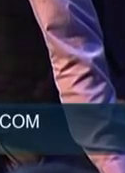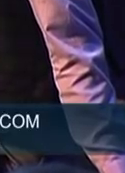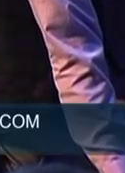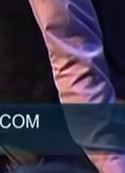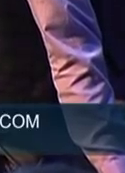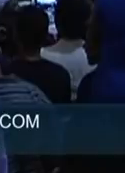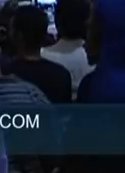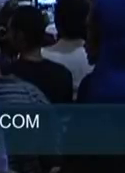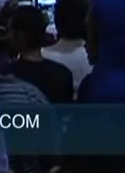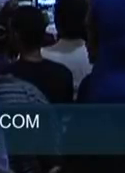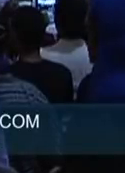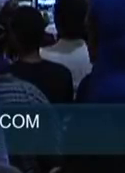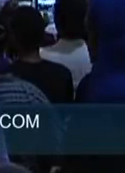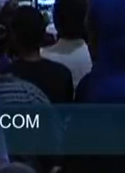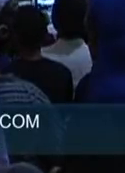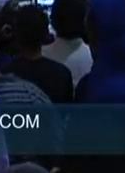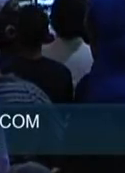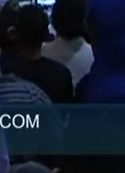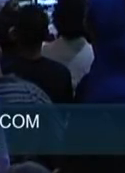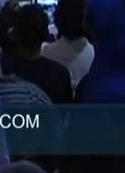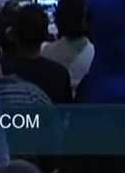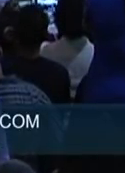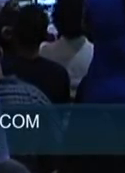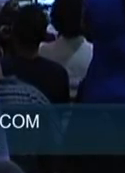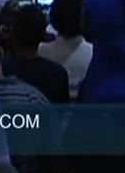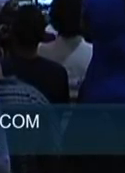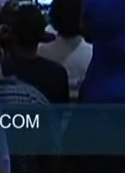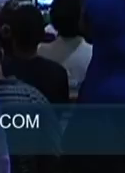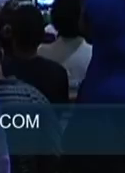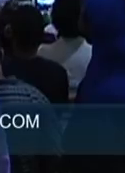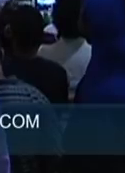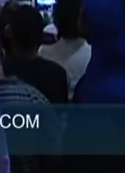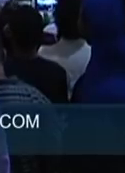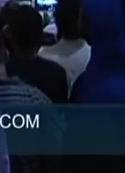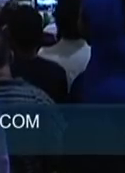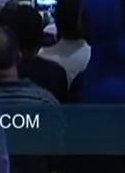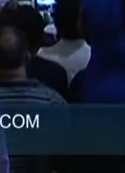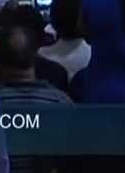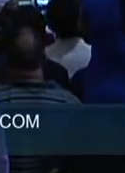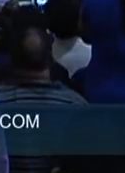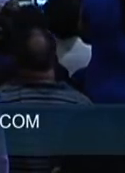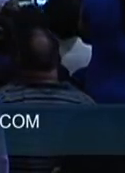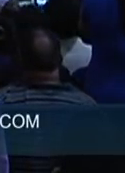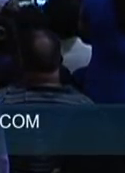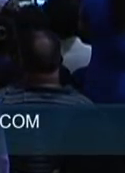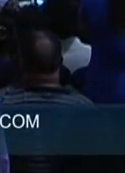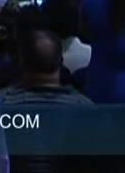o movimento da população de rua, nos reunimos de forma mística,